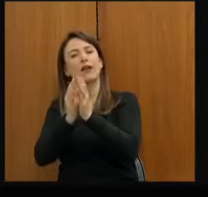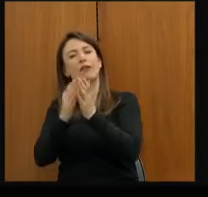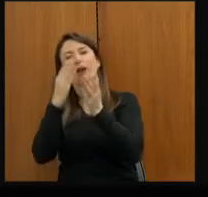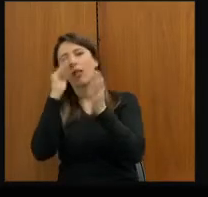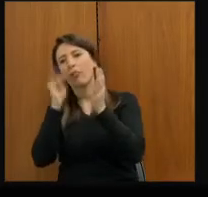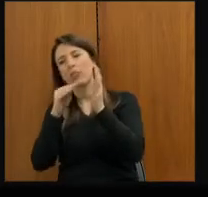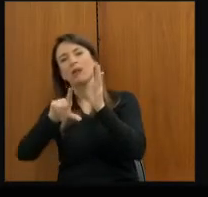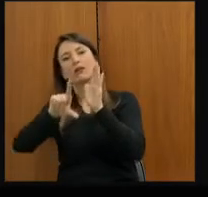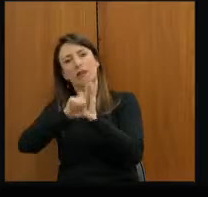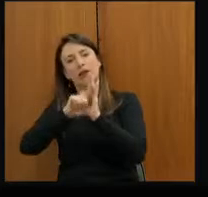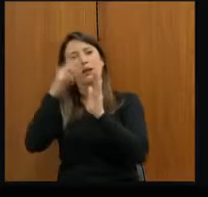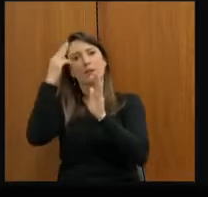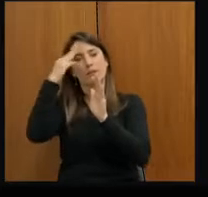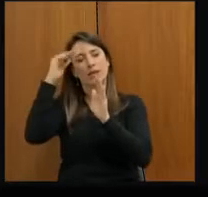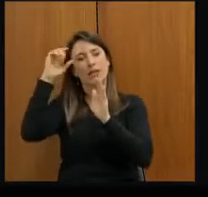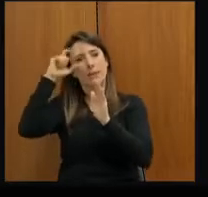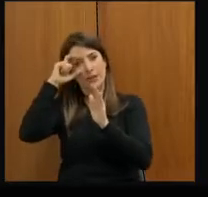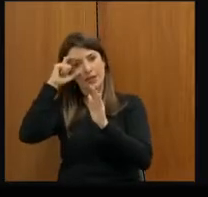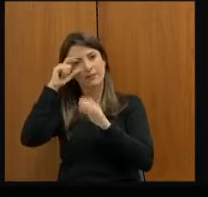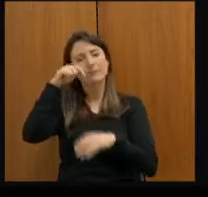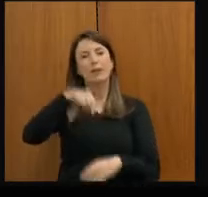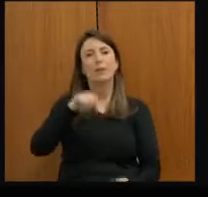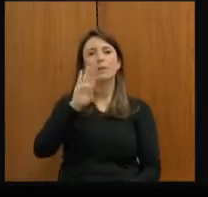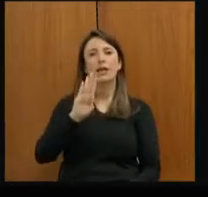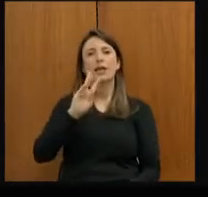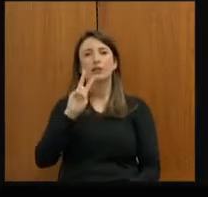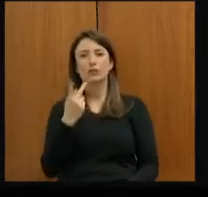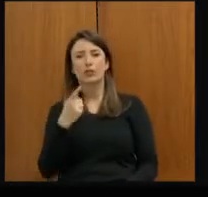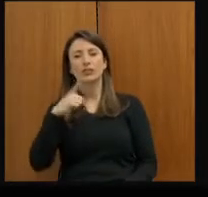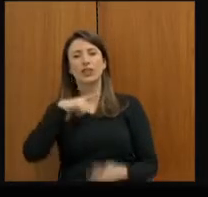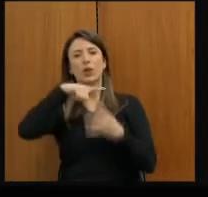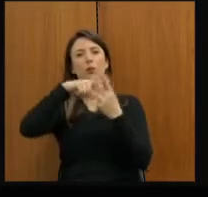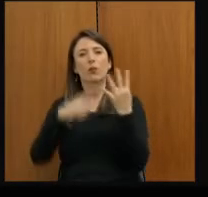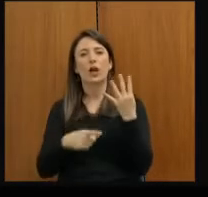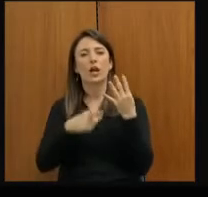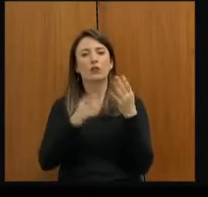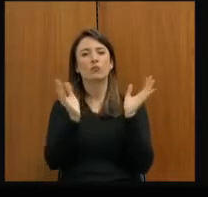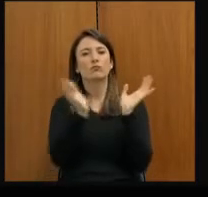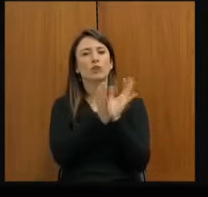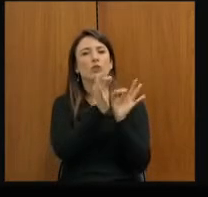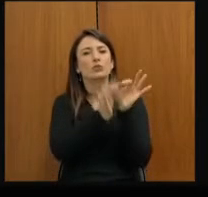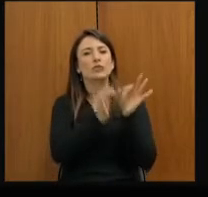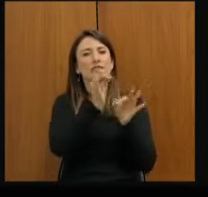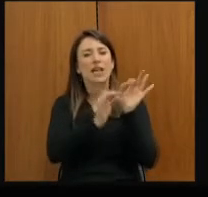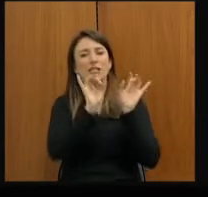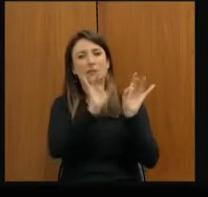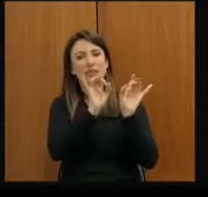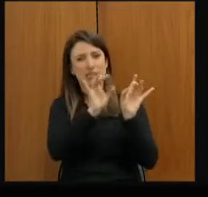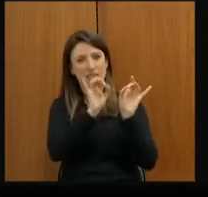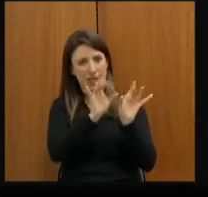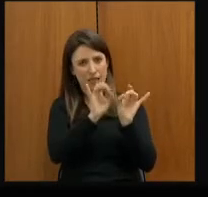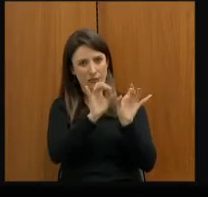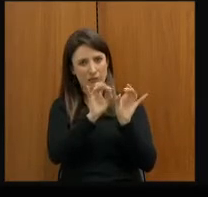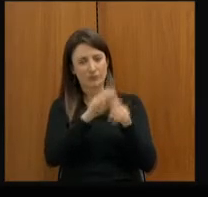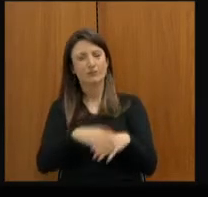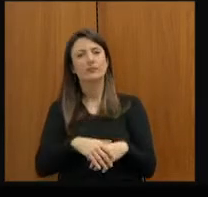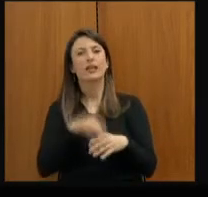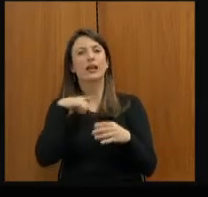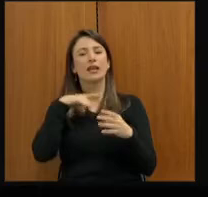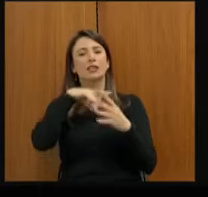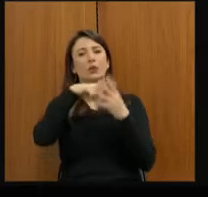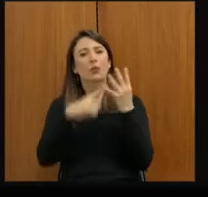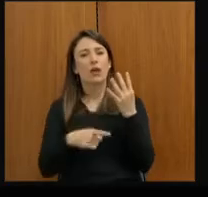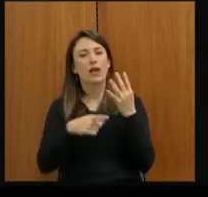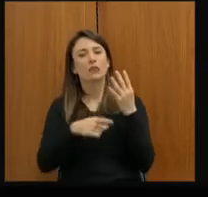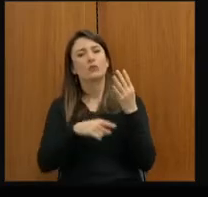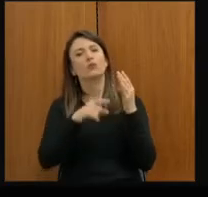temos em Belo Horizonte quatro juizados especializados nesses quatro juizados a